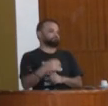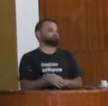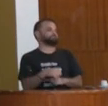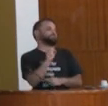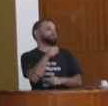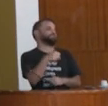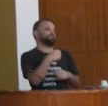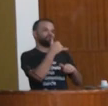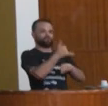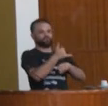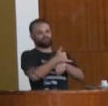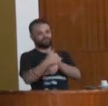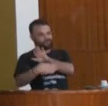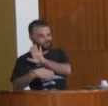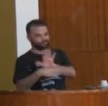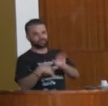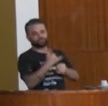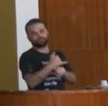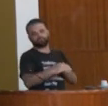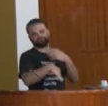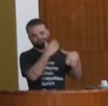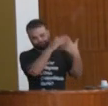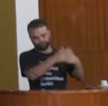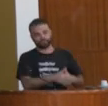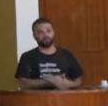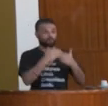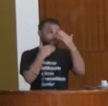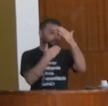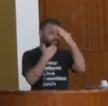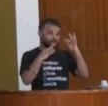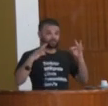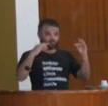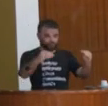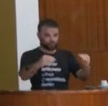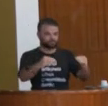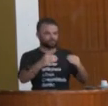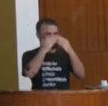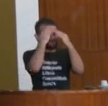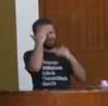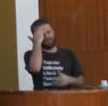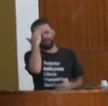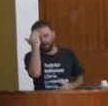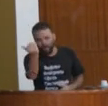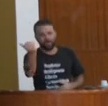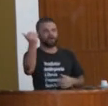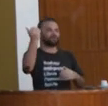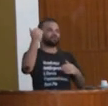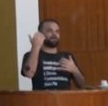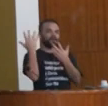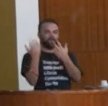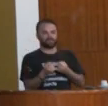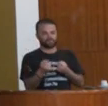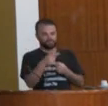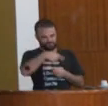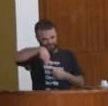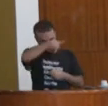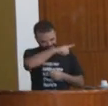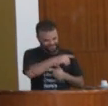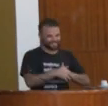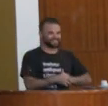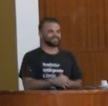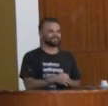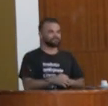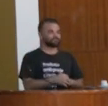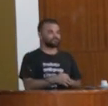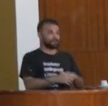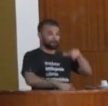nossa cidade e toda a região. Então, agradecer a todos que estão aqui, é uma honra recebê-los aqui conosco, né? São pessoas